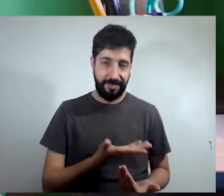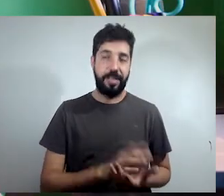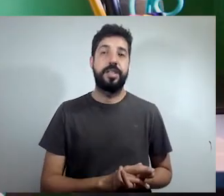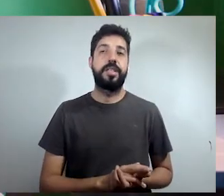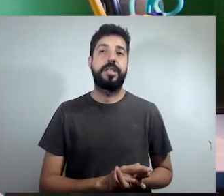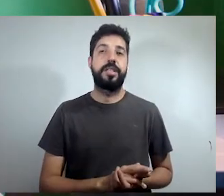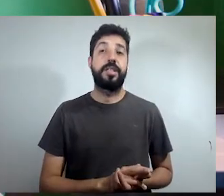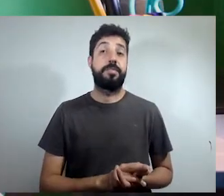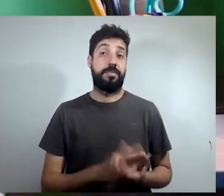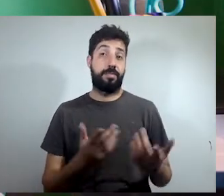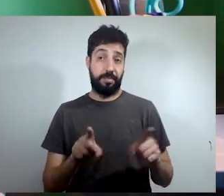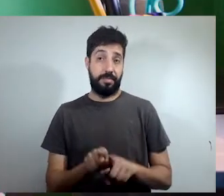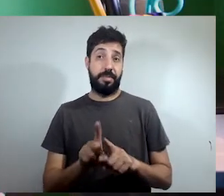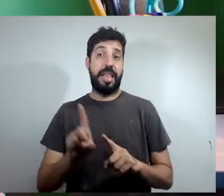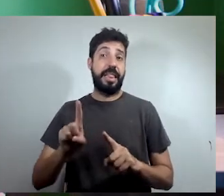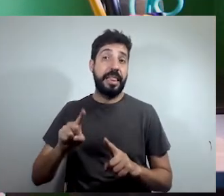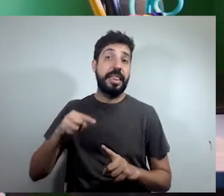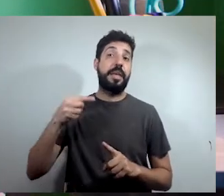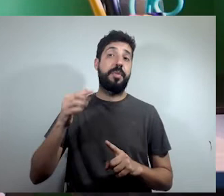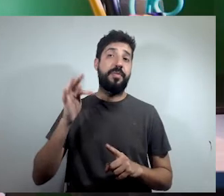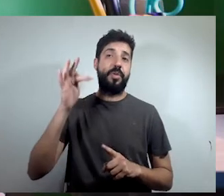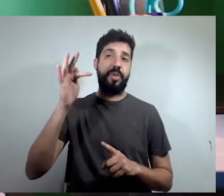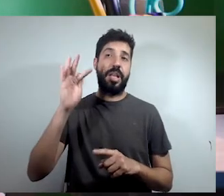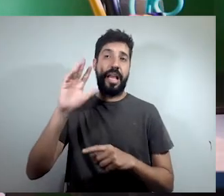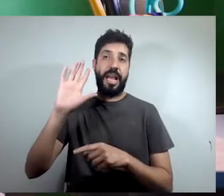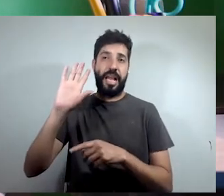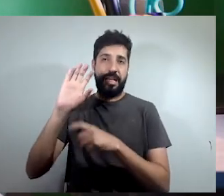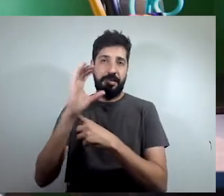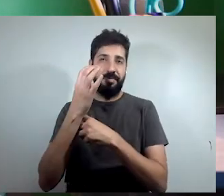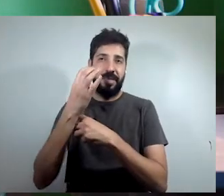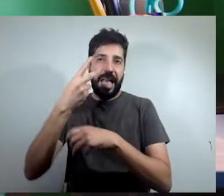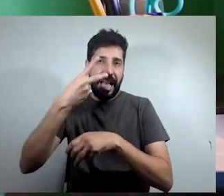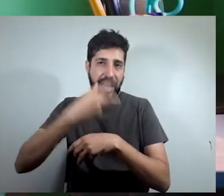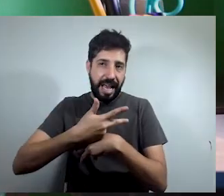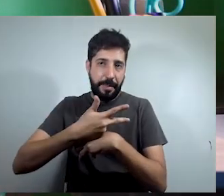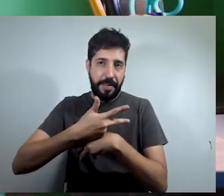Assim como mais tarde, uma câmera também o salvou.